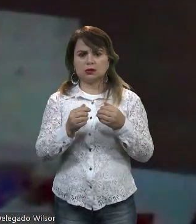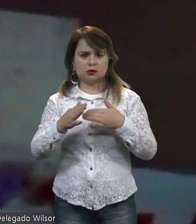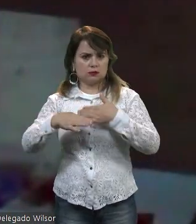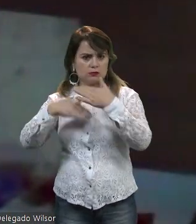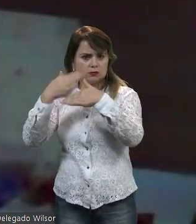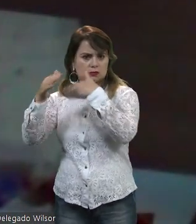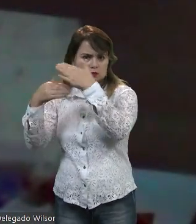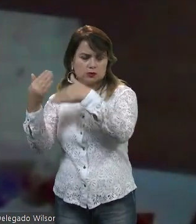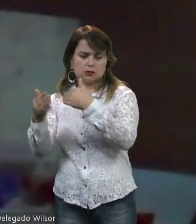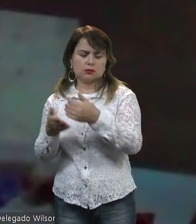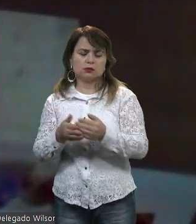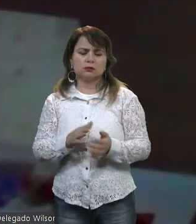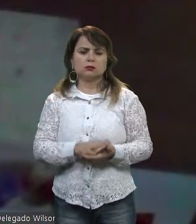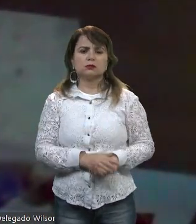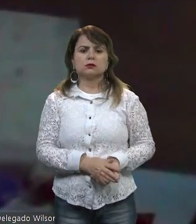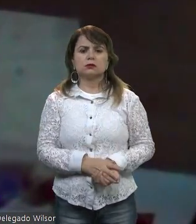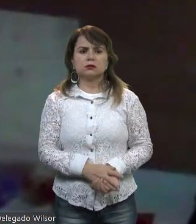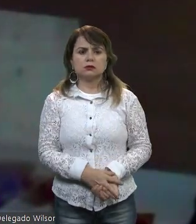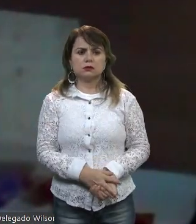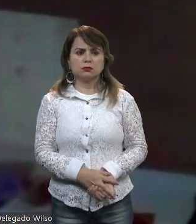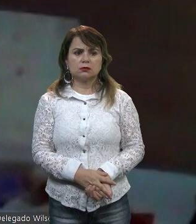momento.